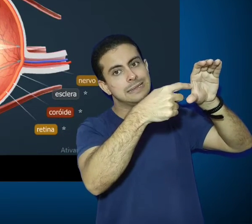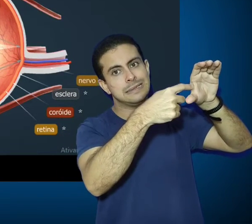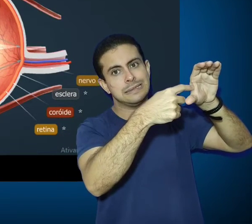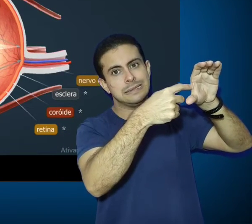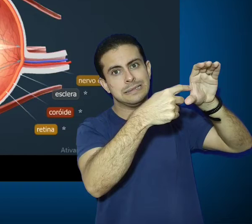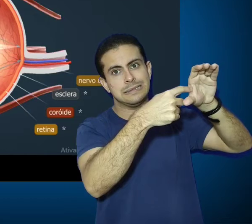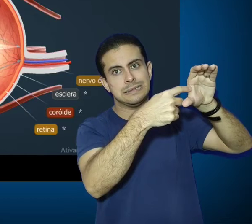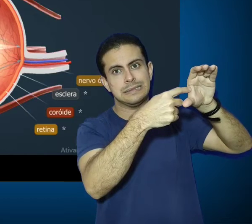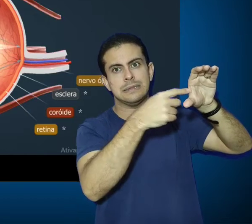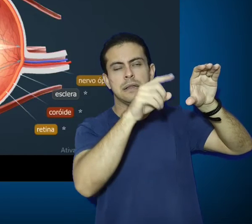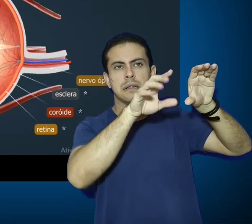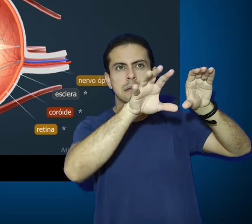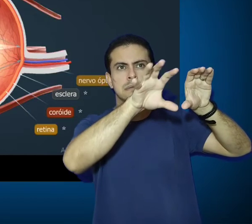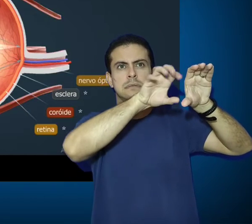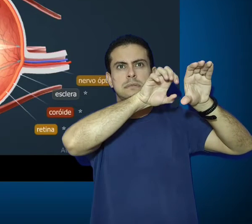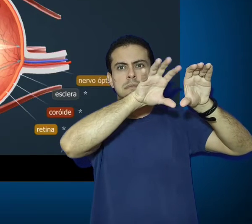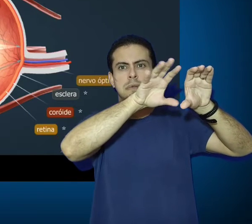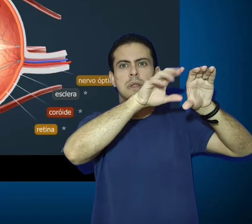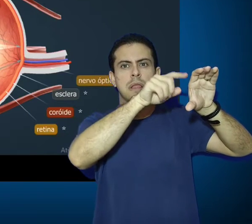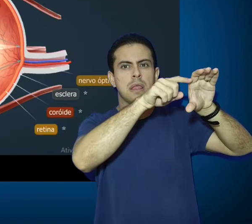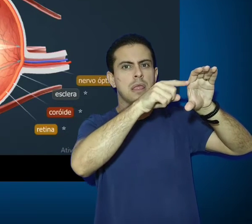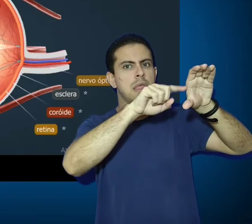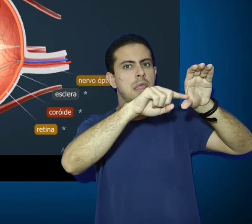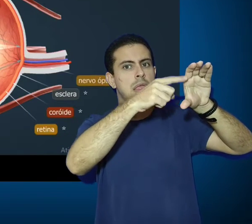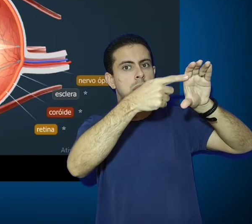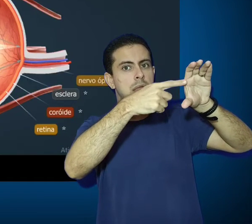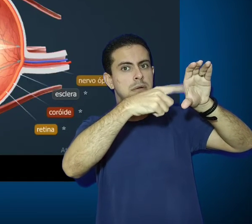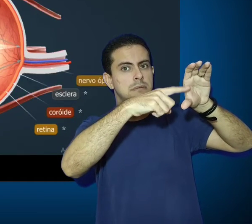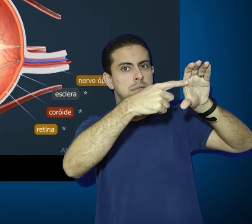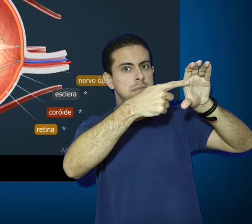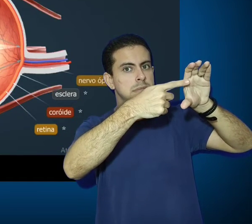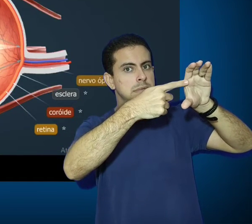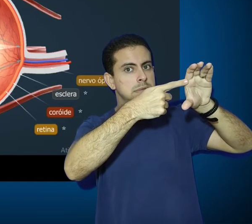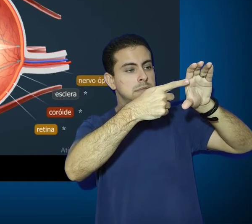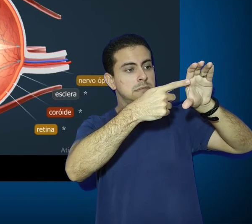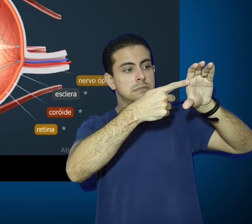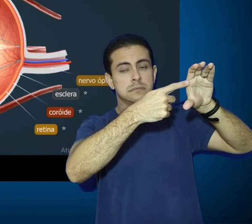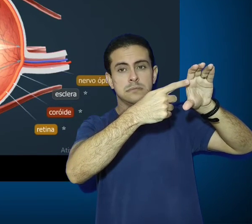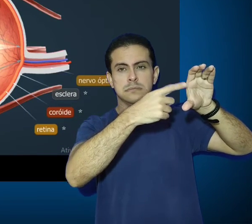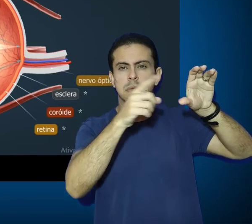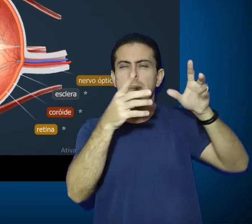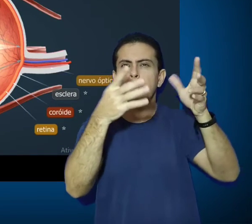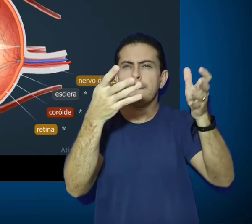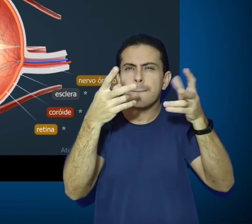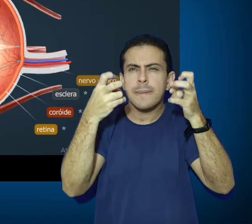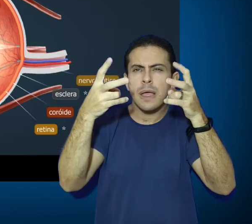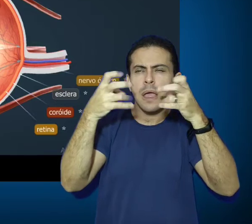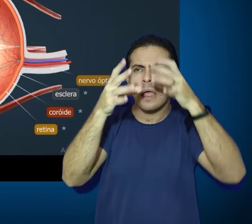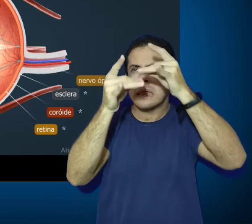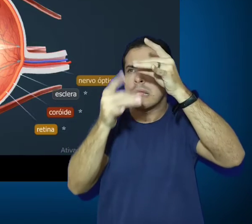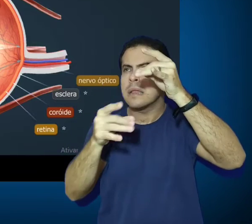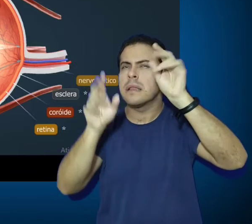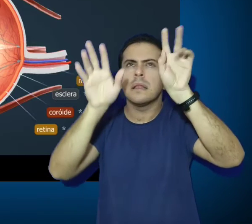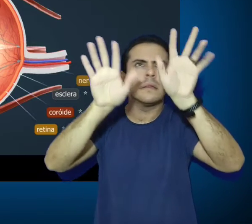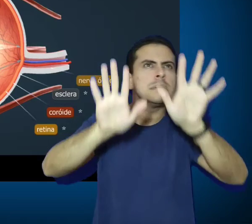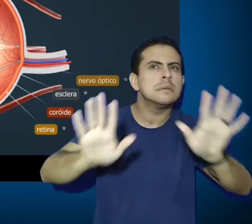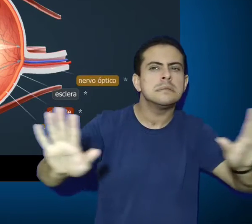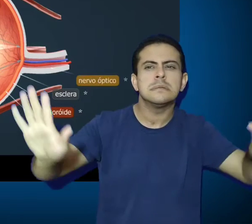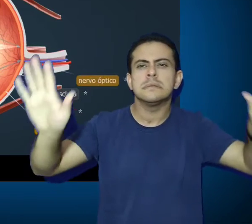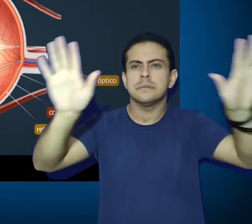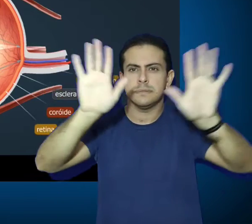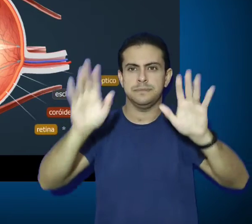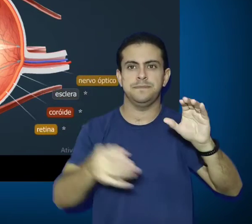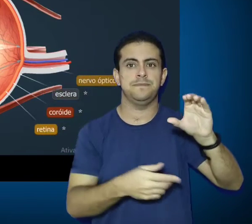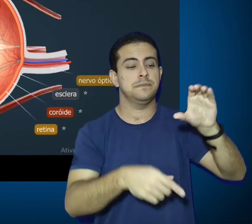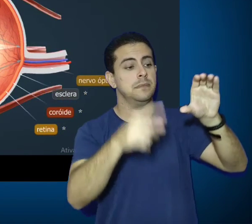Então a mácula lútea acaba detalhando ambientes do campo visual.